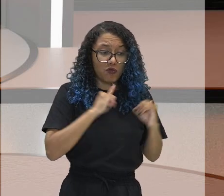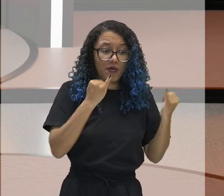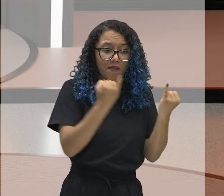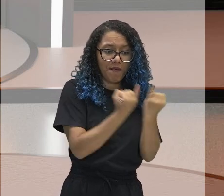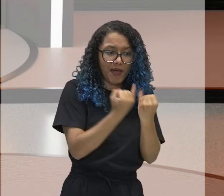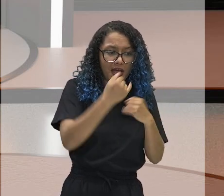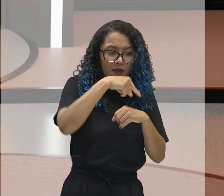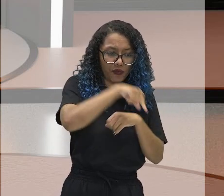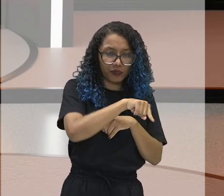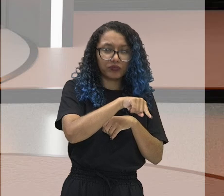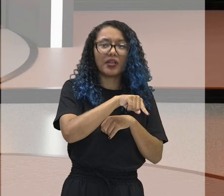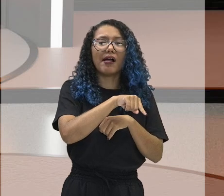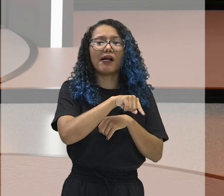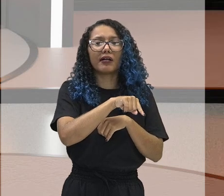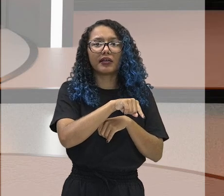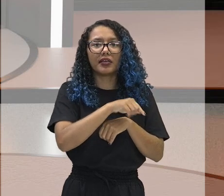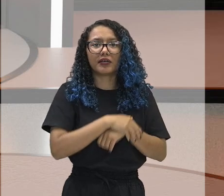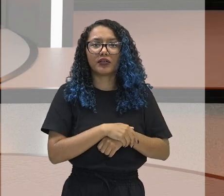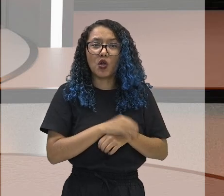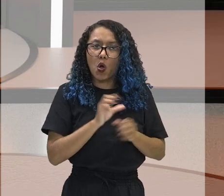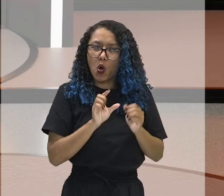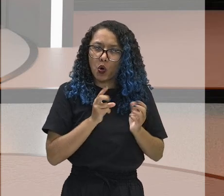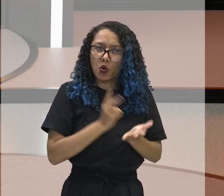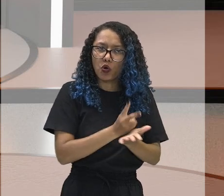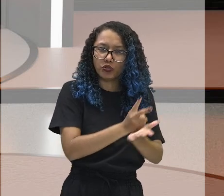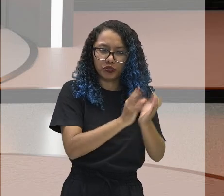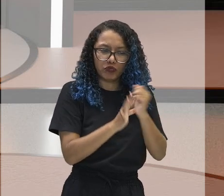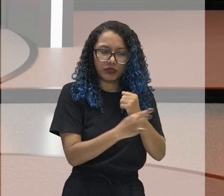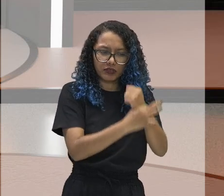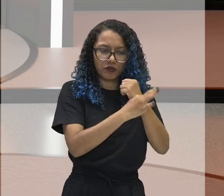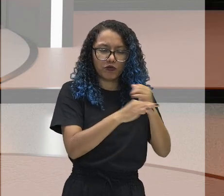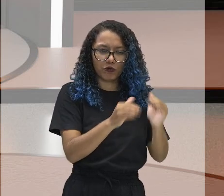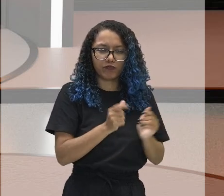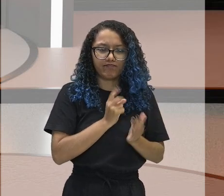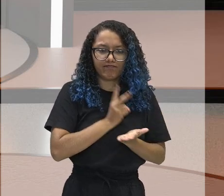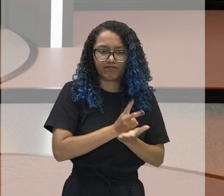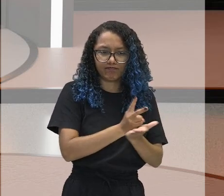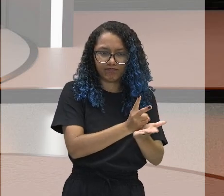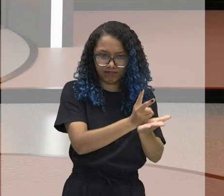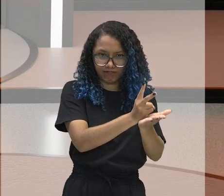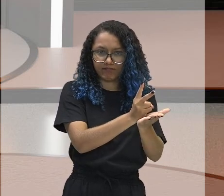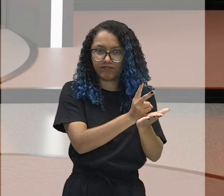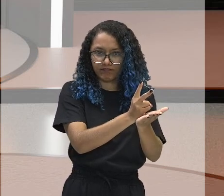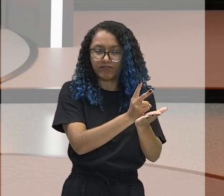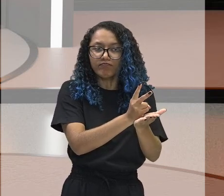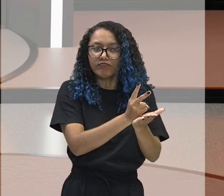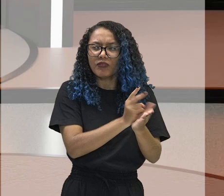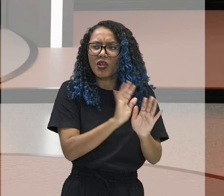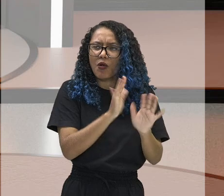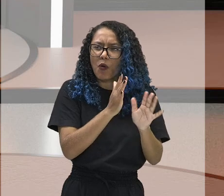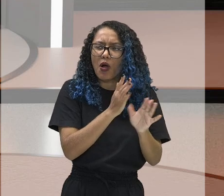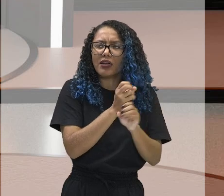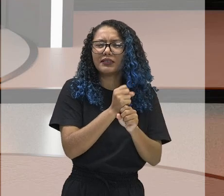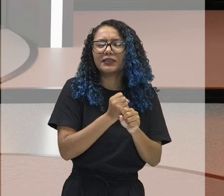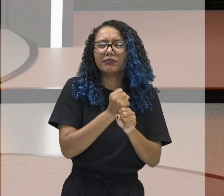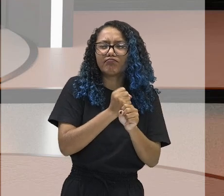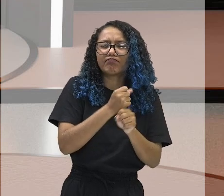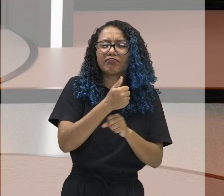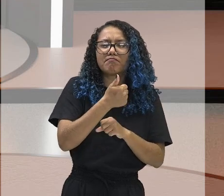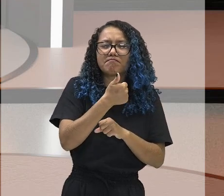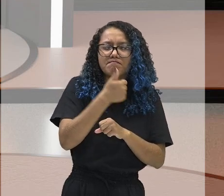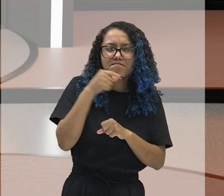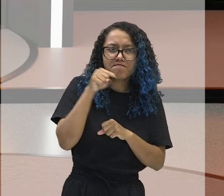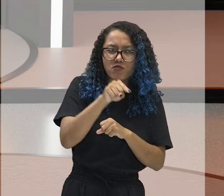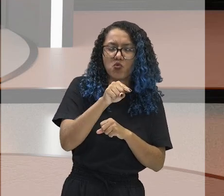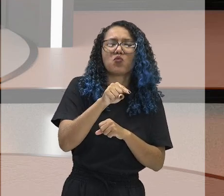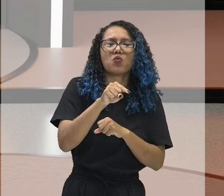caído após as invasões bárbaras, continuou por mais de quase 1000 anos, galera, de existência. É interessante falar que